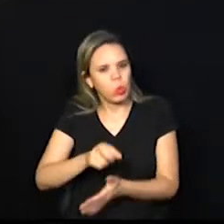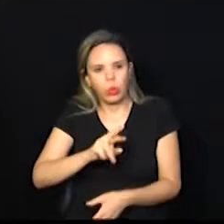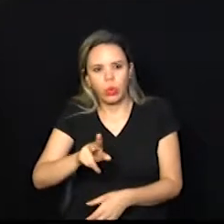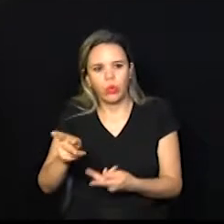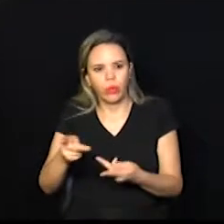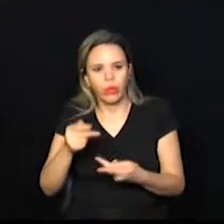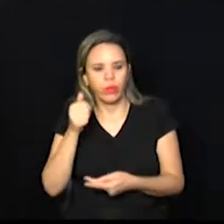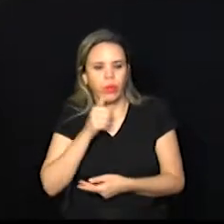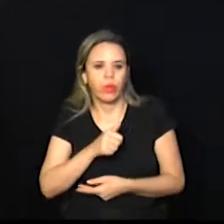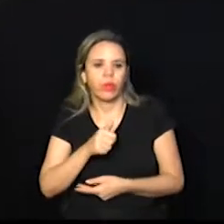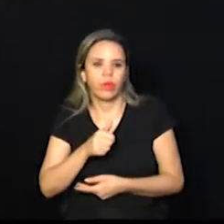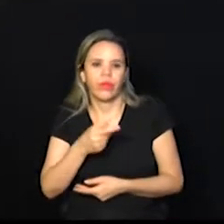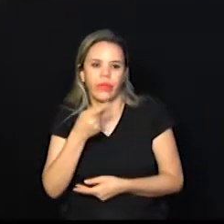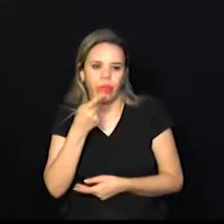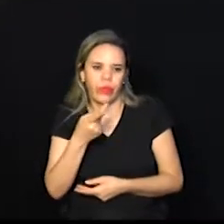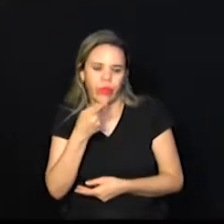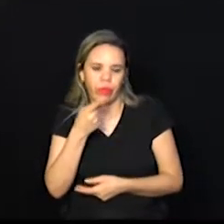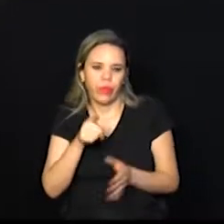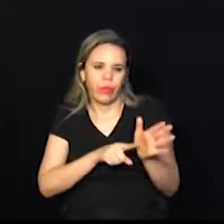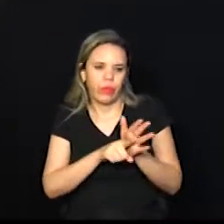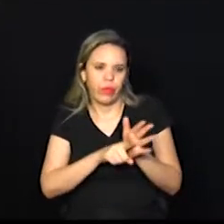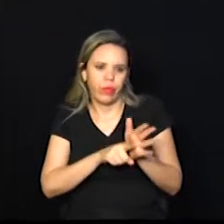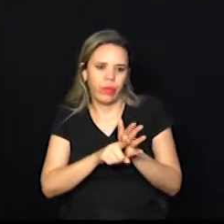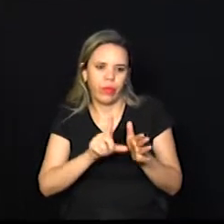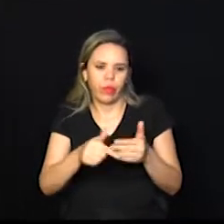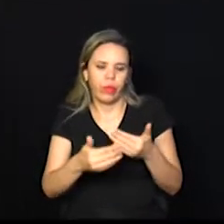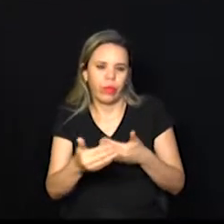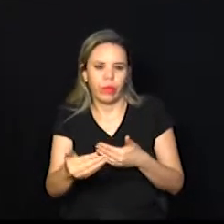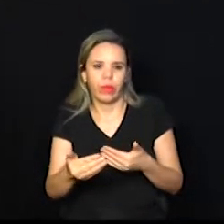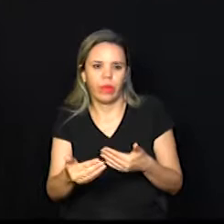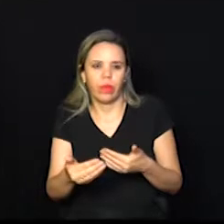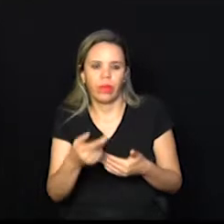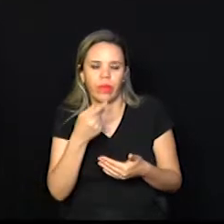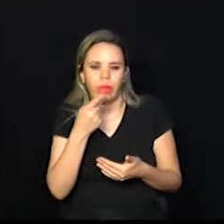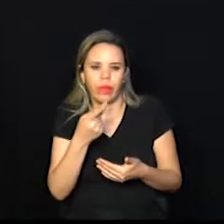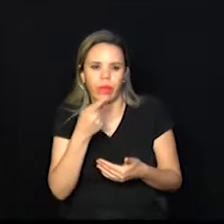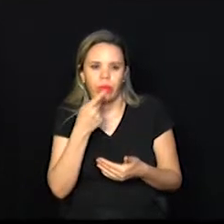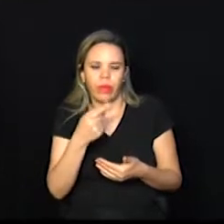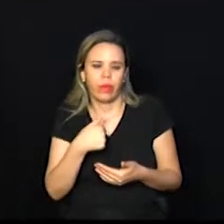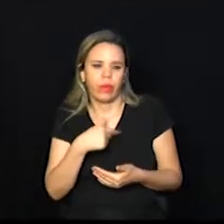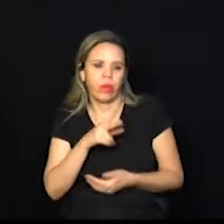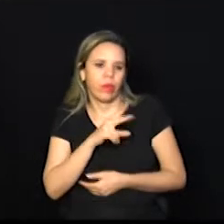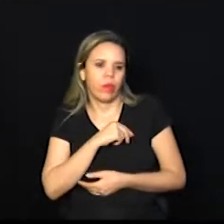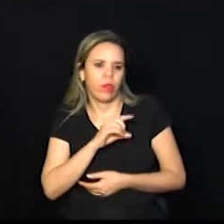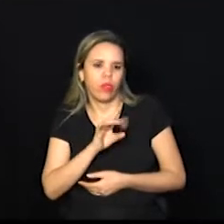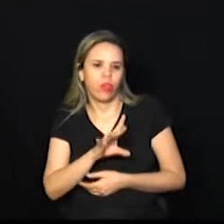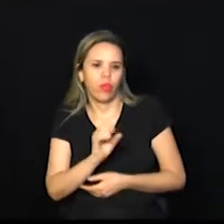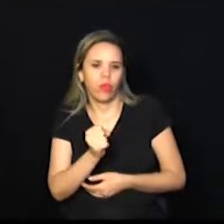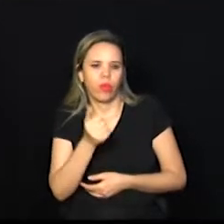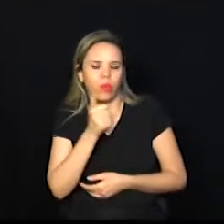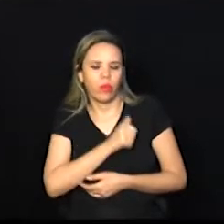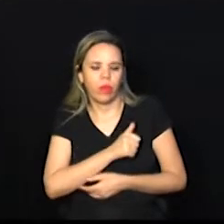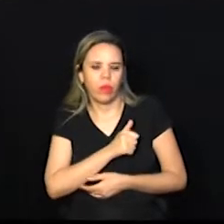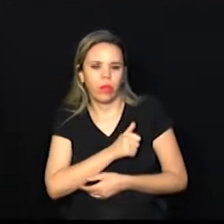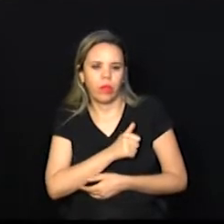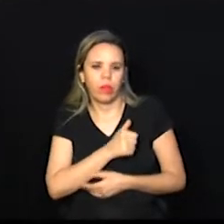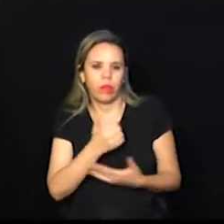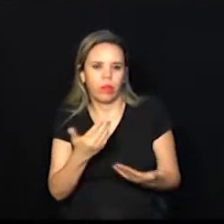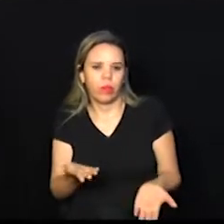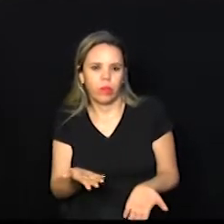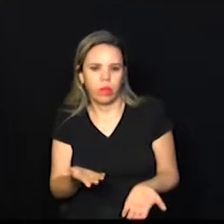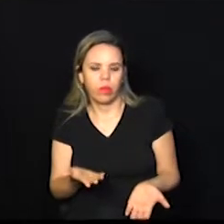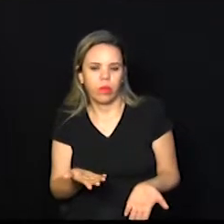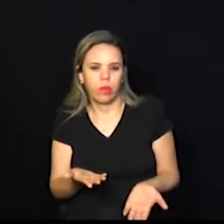mulheres. A gente vai falar sobre os dados logo no próximo, e aí você vai falar para mim, nossa, mas só 8 mulheres? Então, assim, elas, a